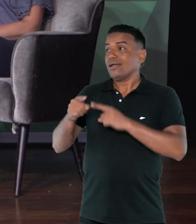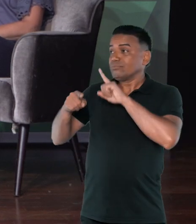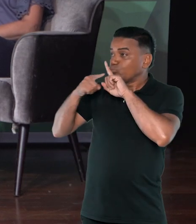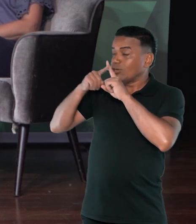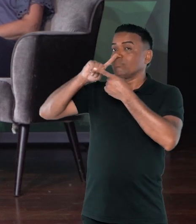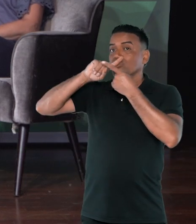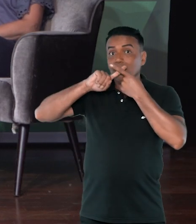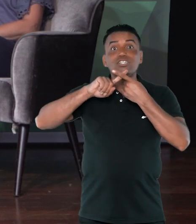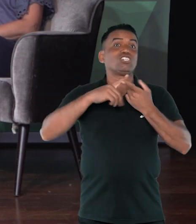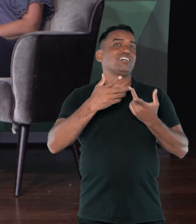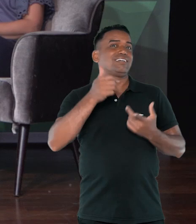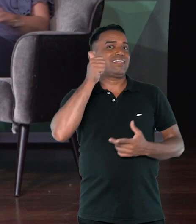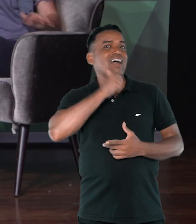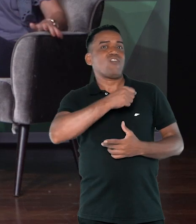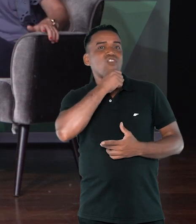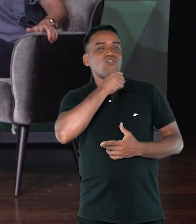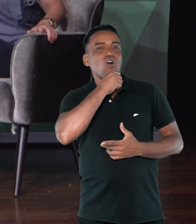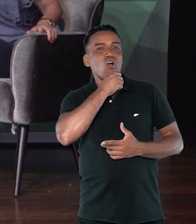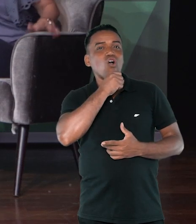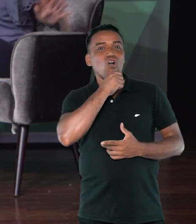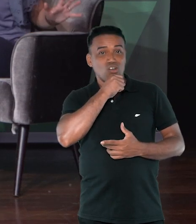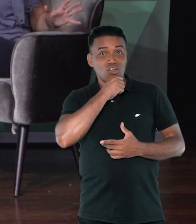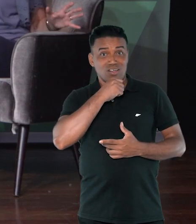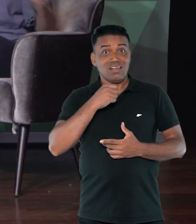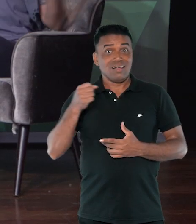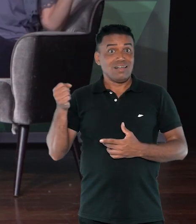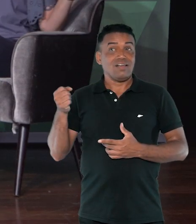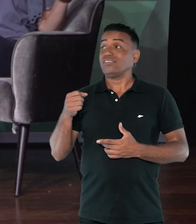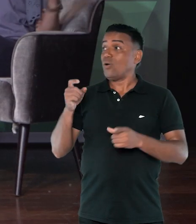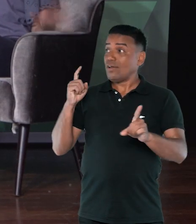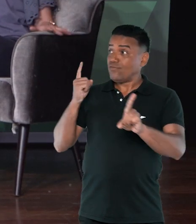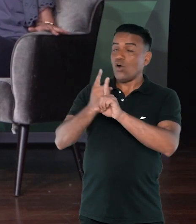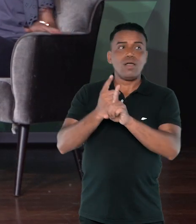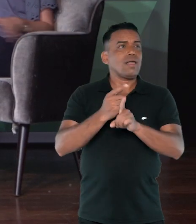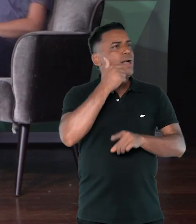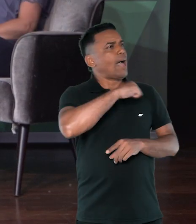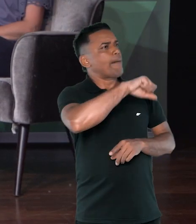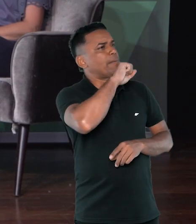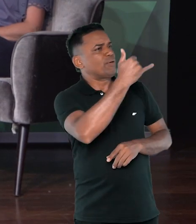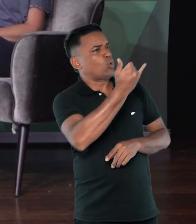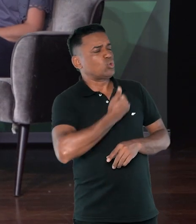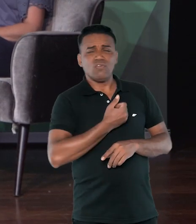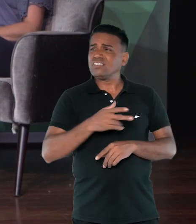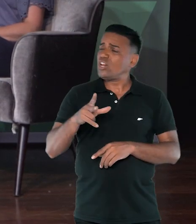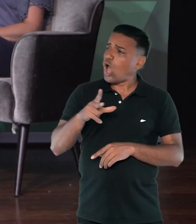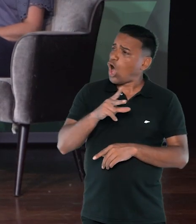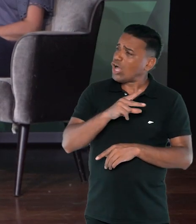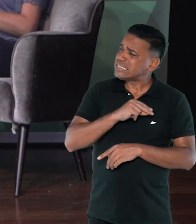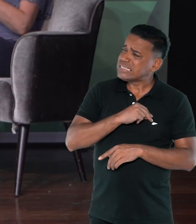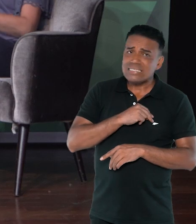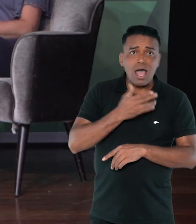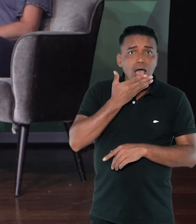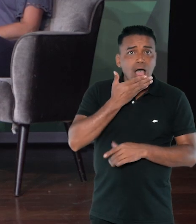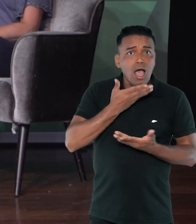Foi atrás dele mesmo. Minha mãe, o dia que me contou isso, eu falei, o quê? Para tudo, eu tenho que escrever. Então, assim,